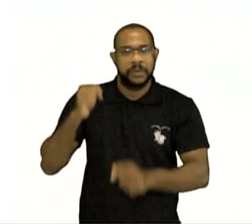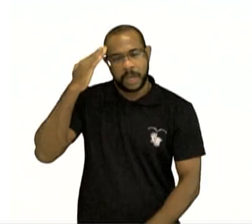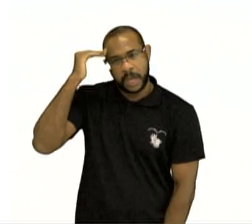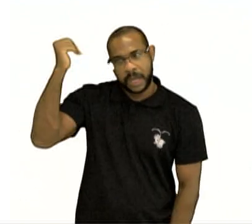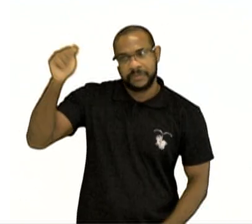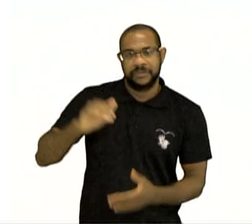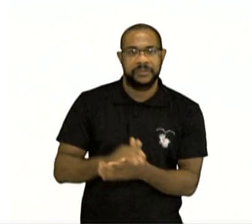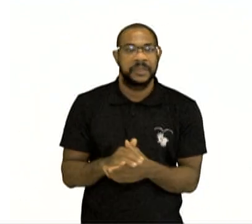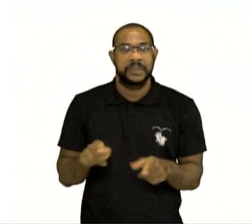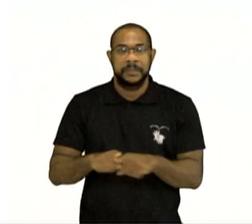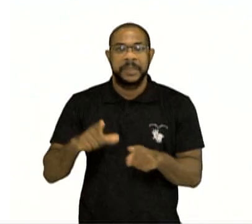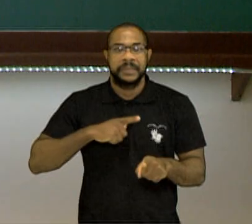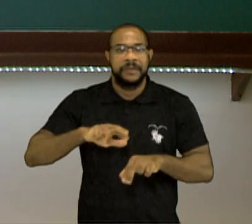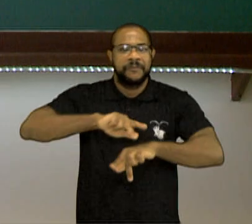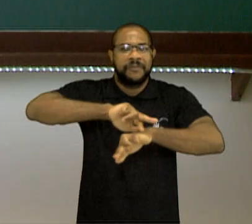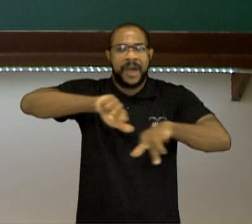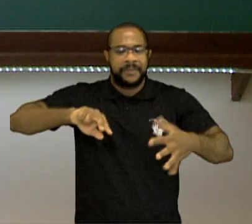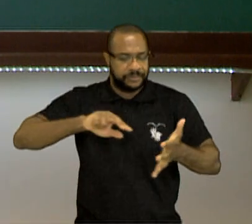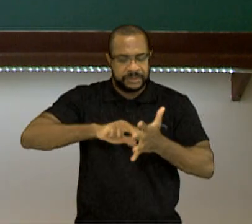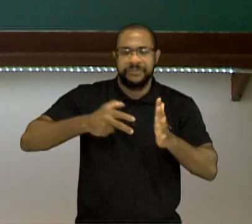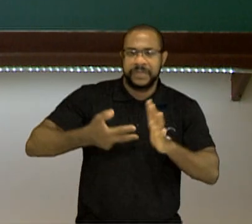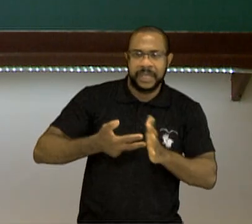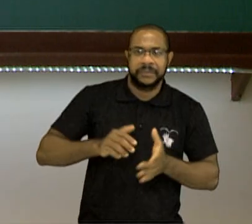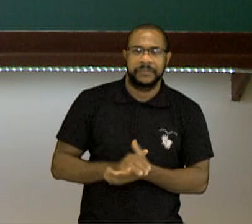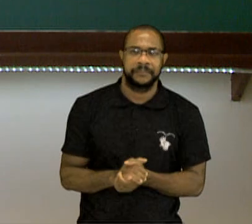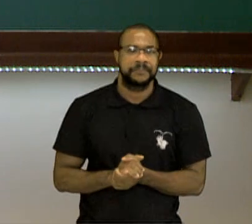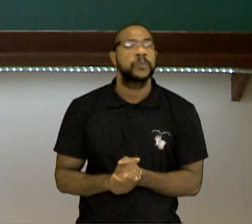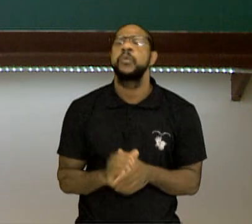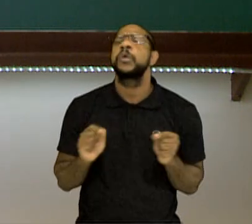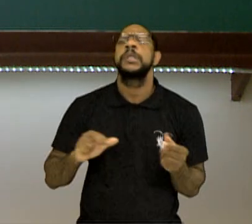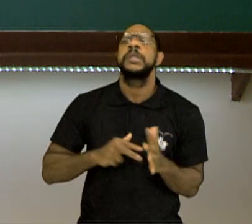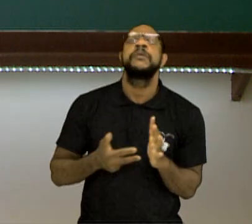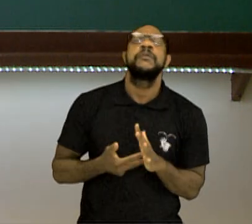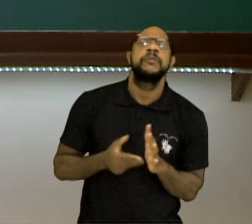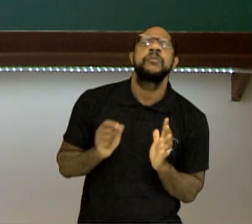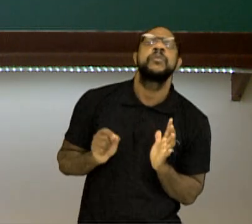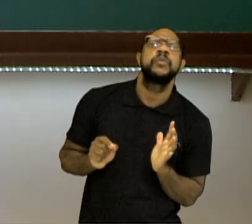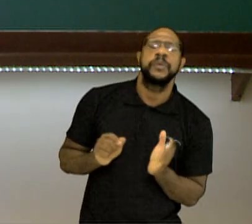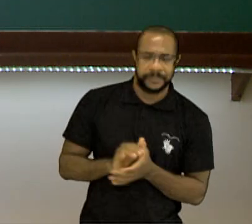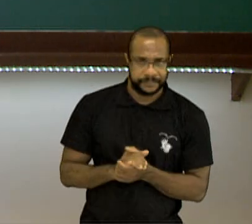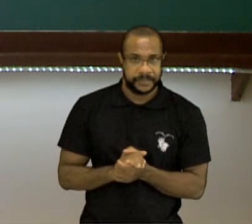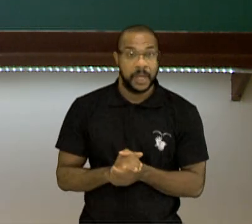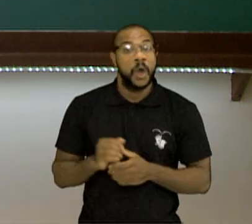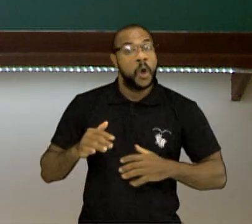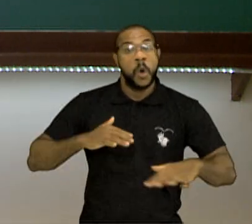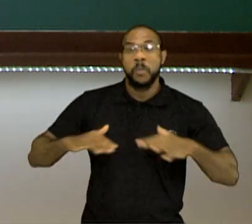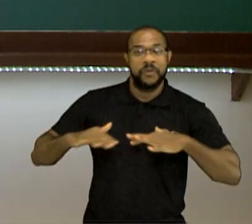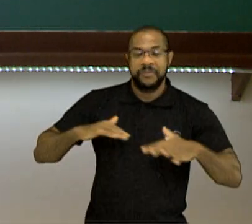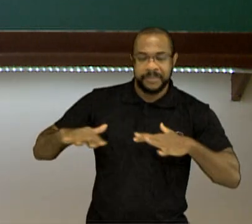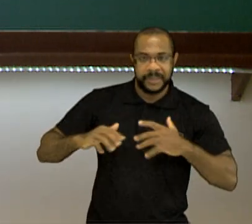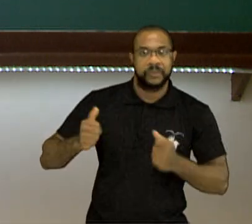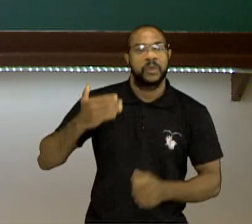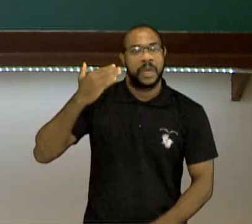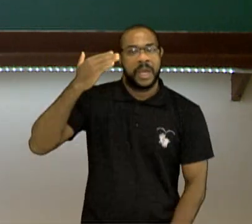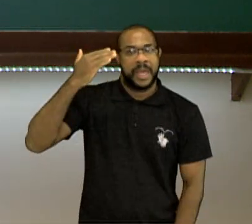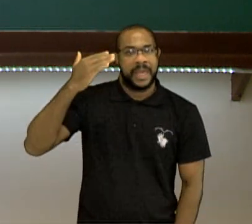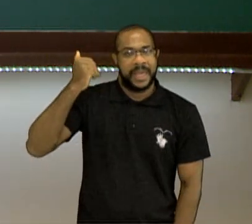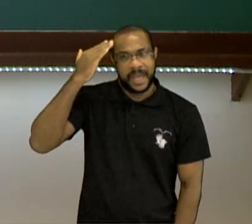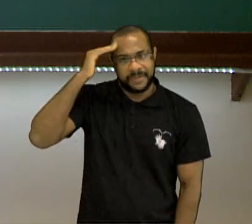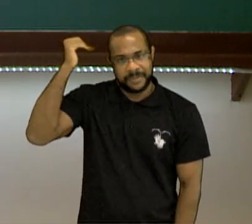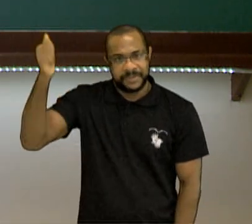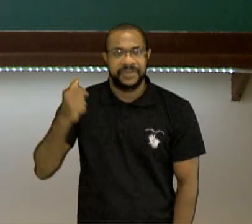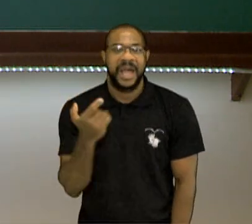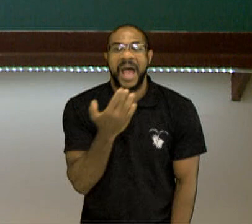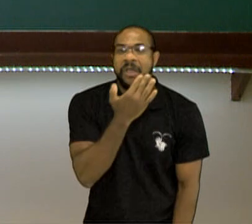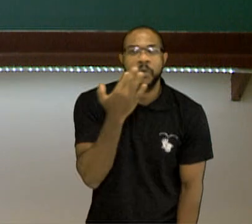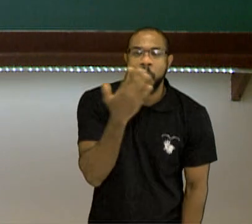de significados. O que quer dizer isso? Que nos movimentos artísticos, né, as cores,